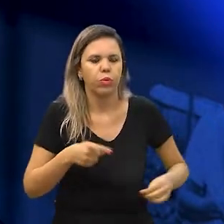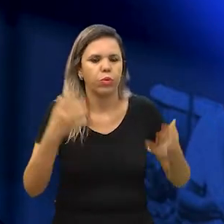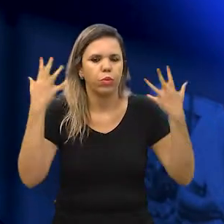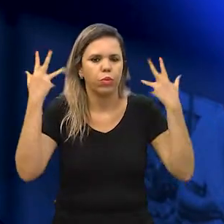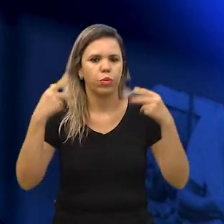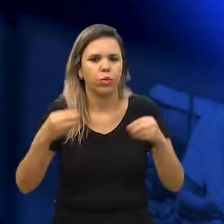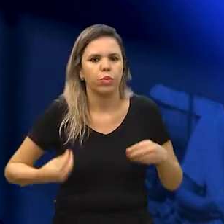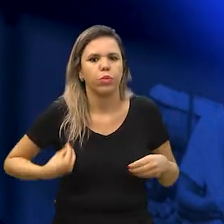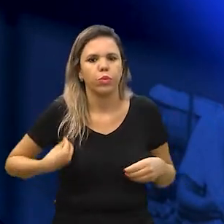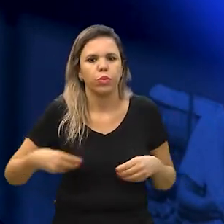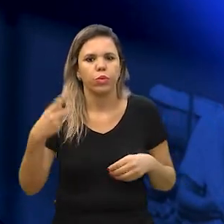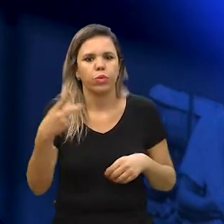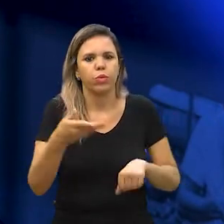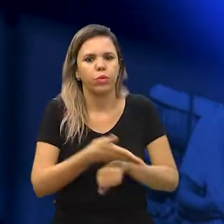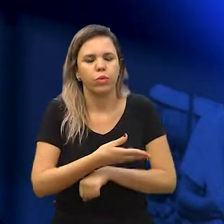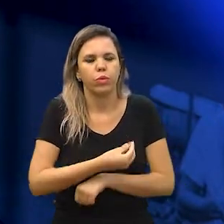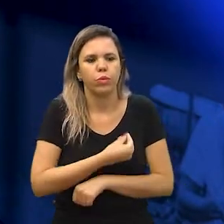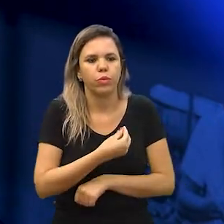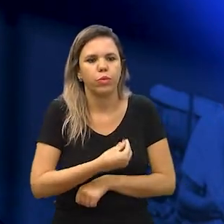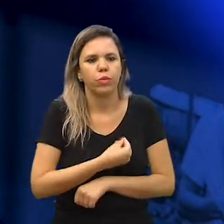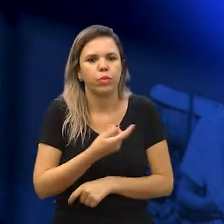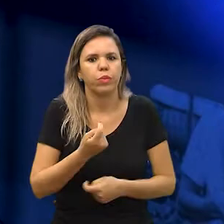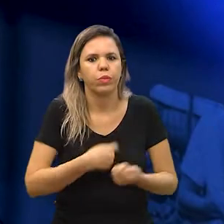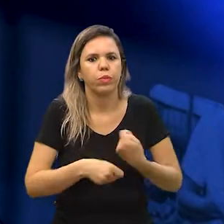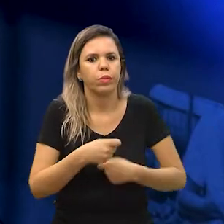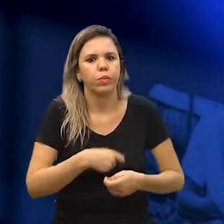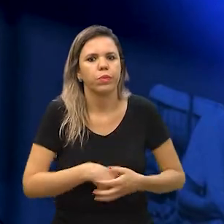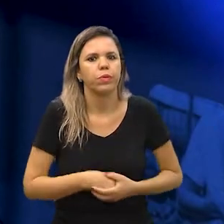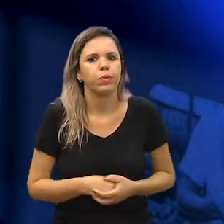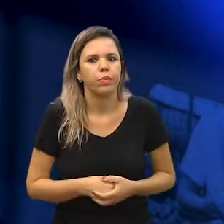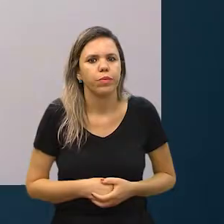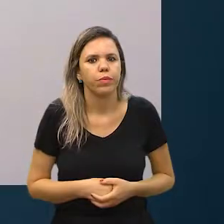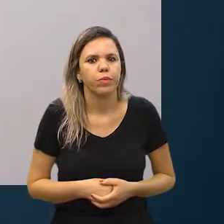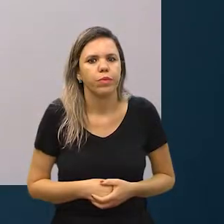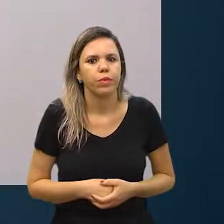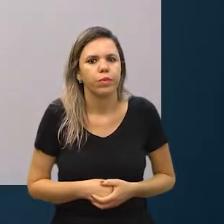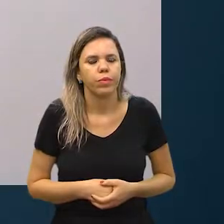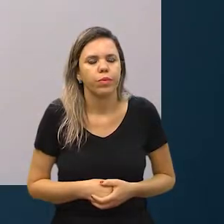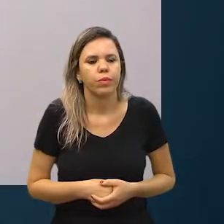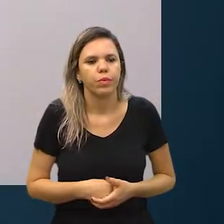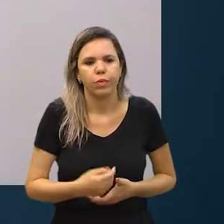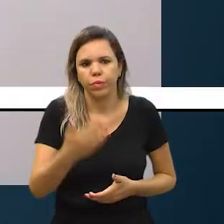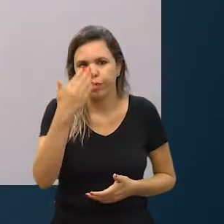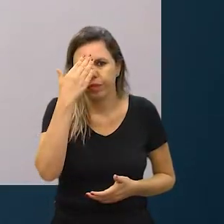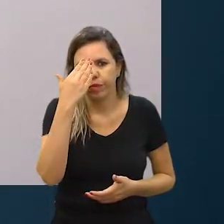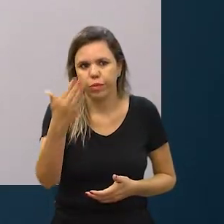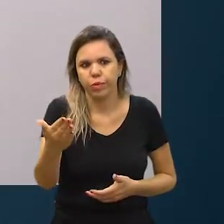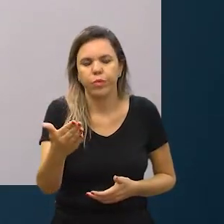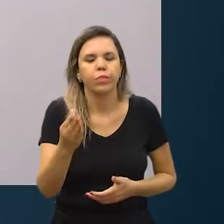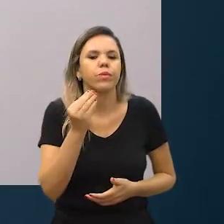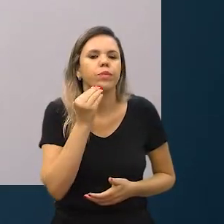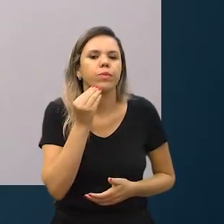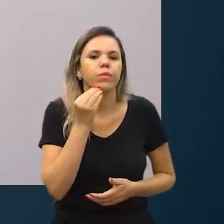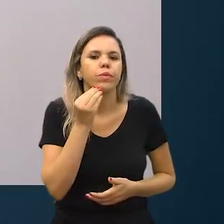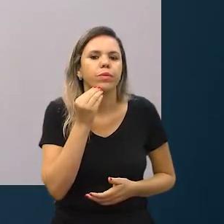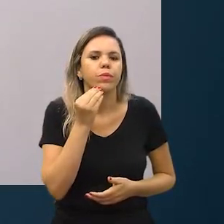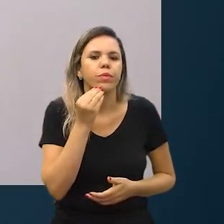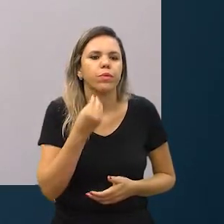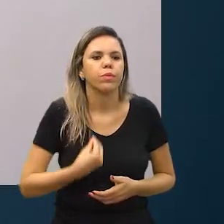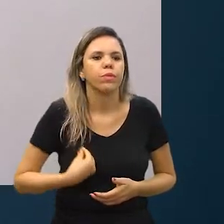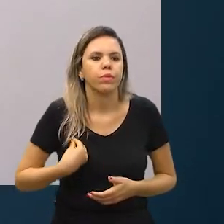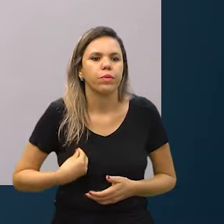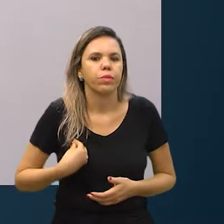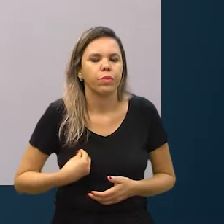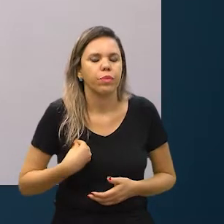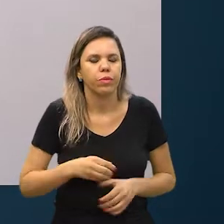sua vida e qual é esse negócio? Primeiramente, obrigada, viu, pela oportunidade de eu estar vindo aqui contar